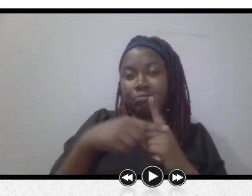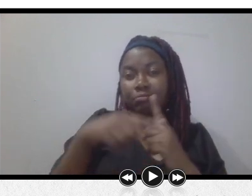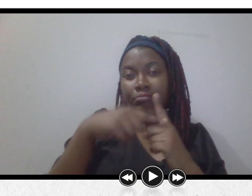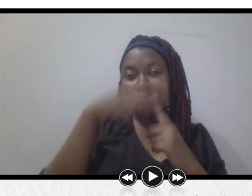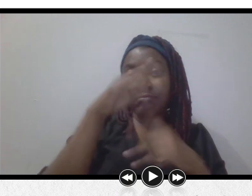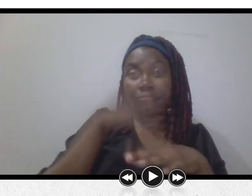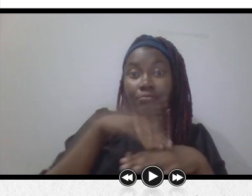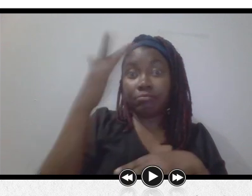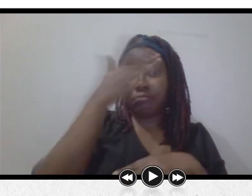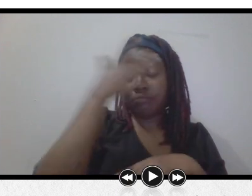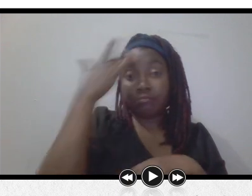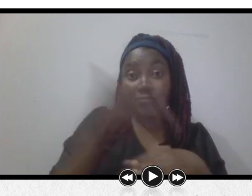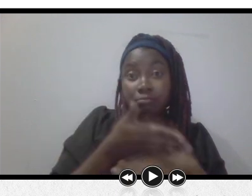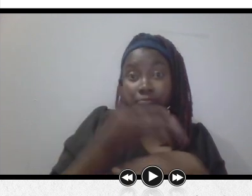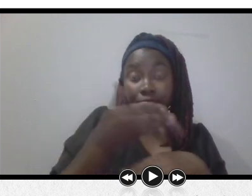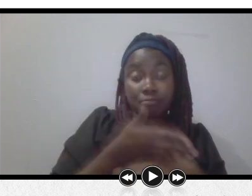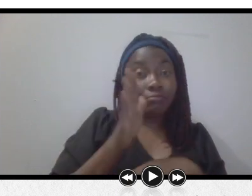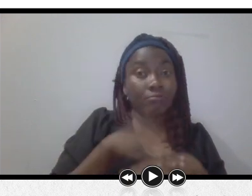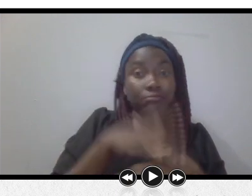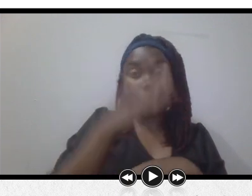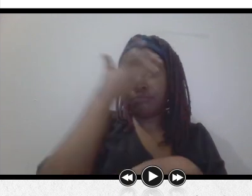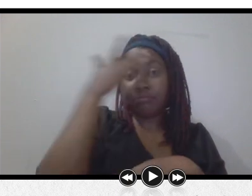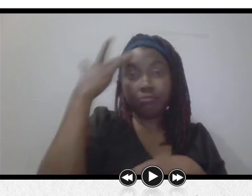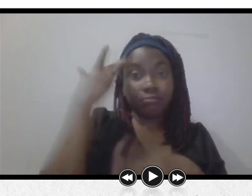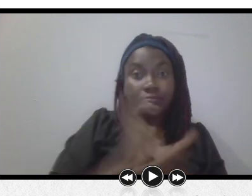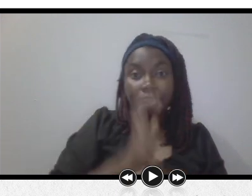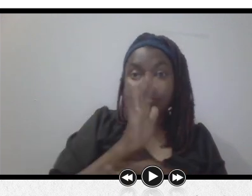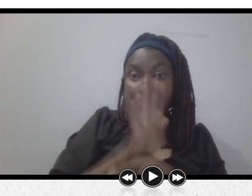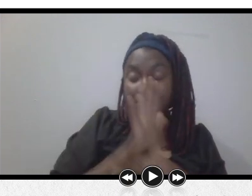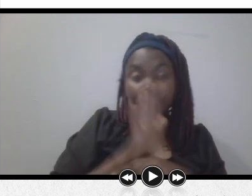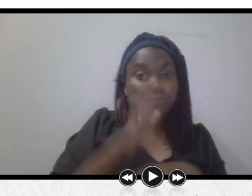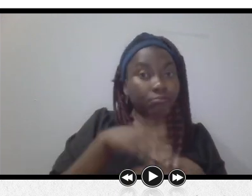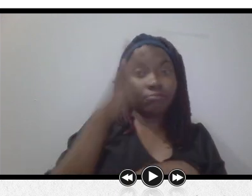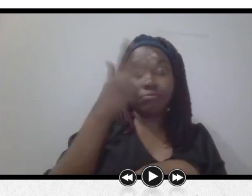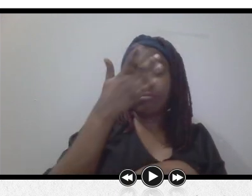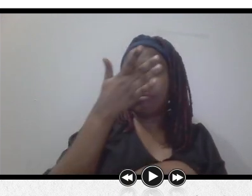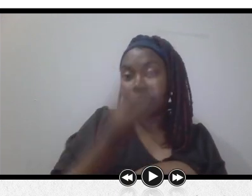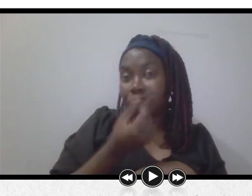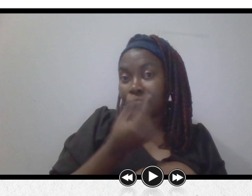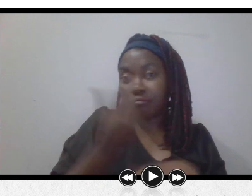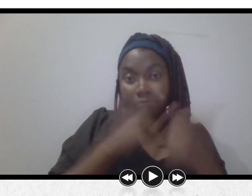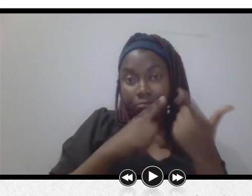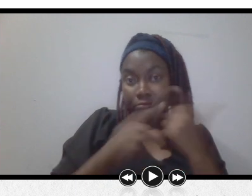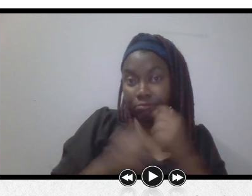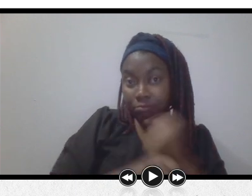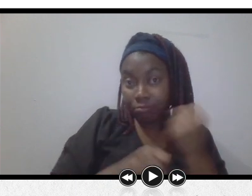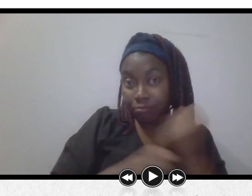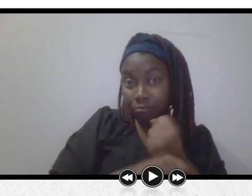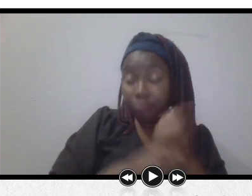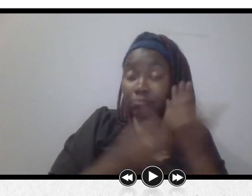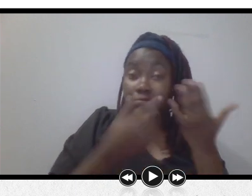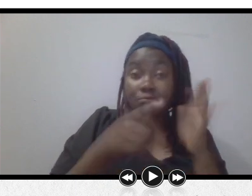mais gente participando, mais gente para contribuir, mais dinheiro eu tenho para essas obras, esses investimentos necessários. Então,